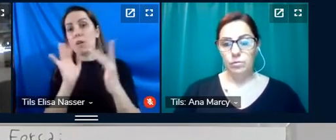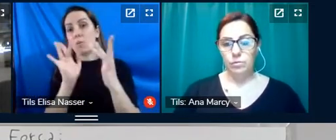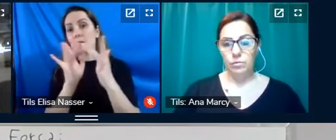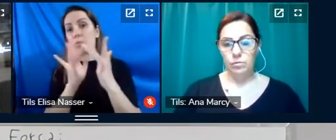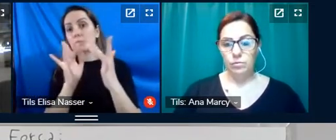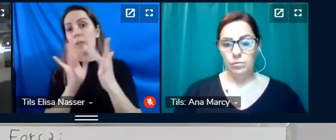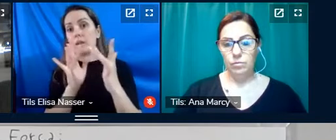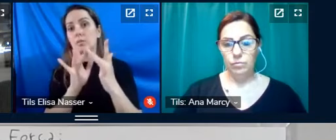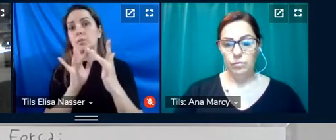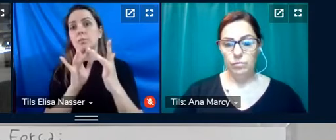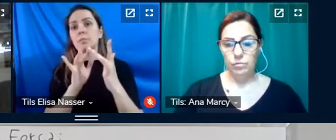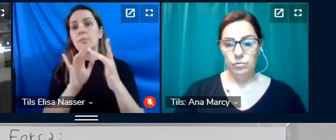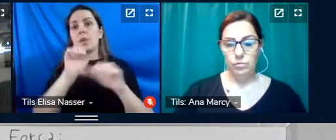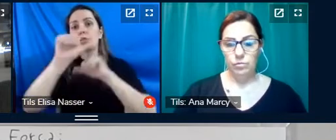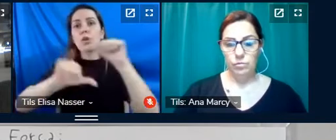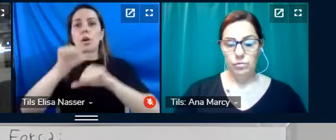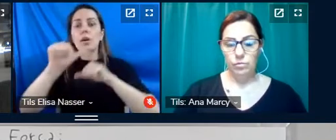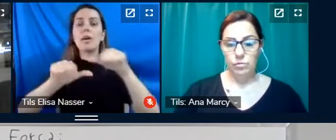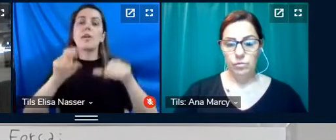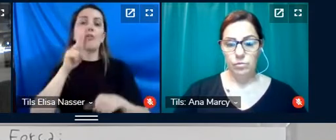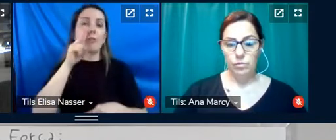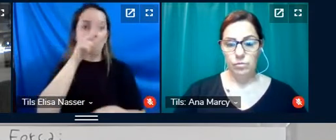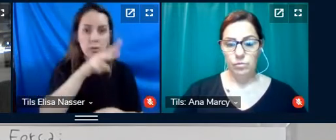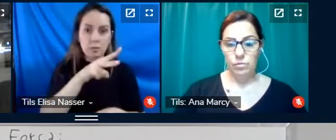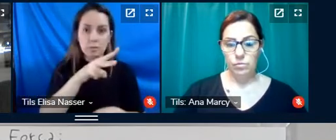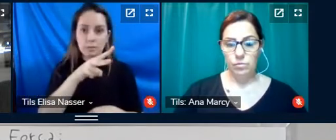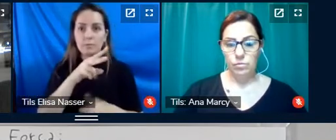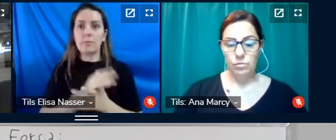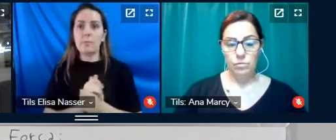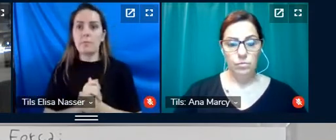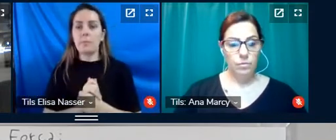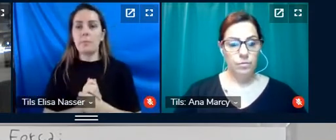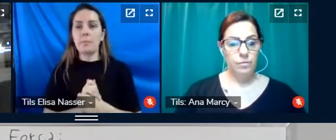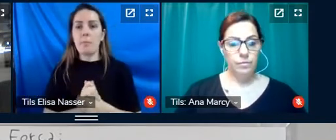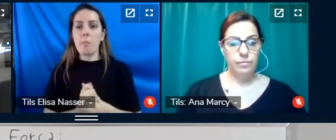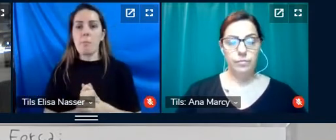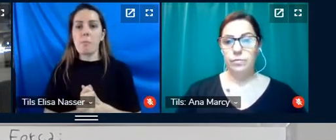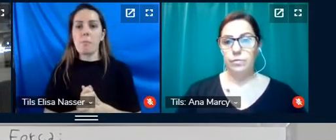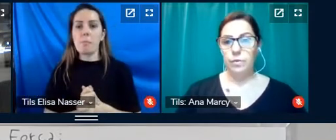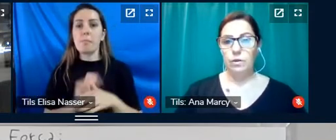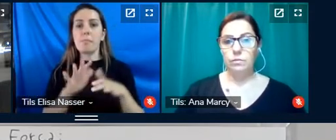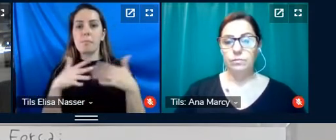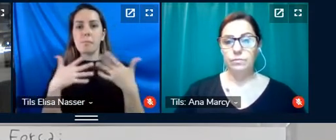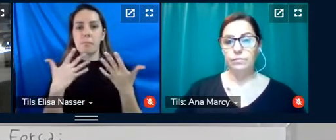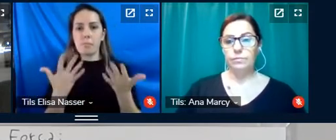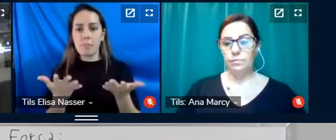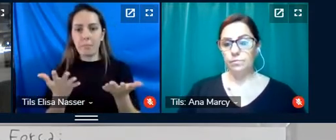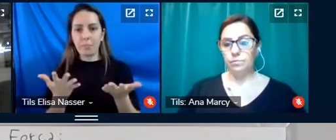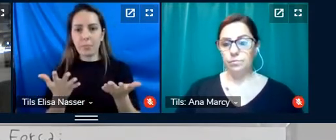está trocando forças, né? São forças que estão sendo trocadas, né? Então,